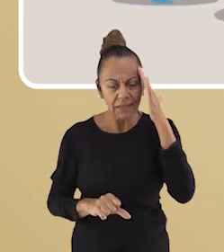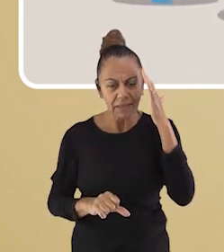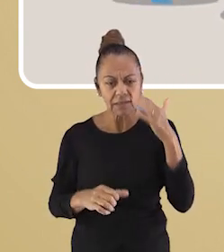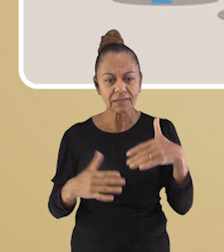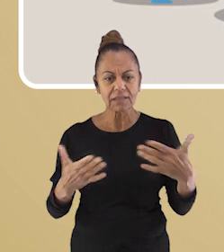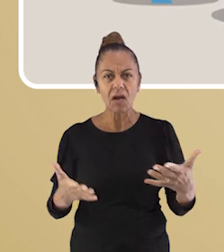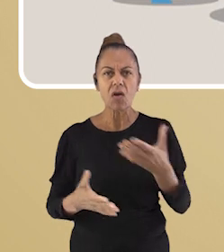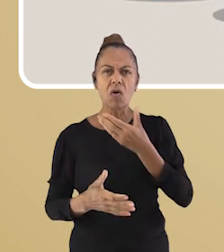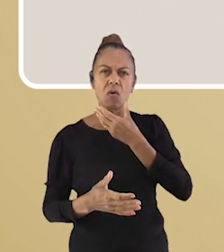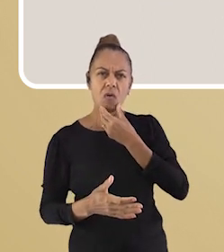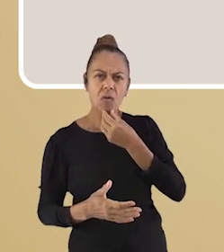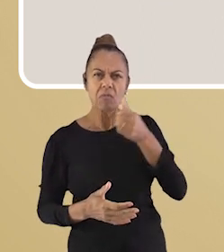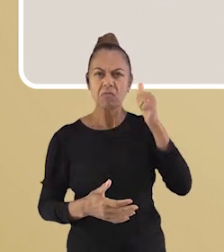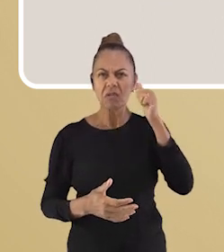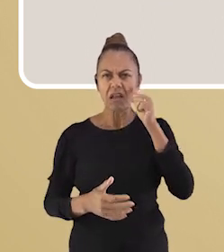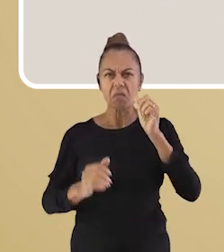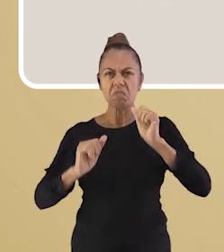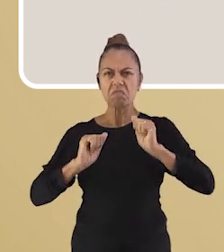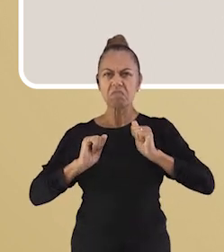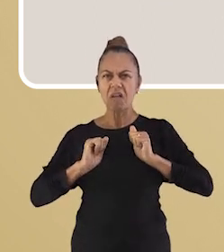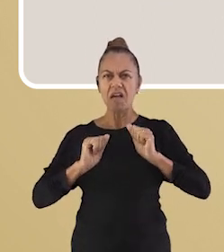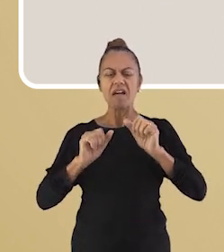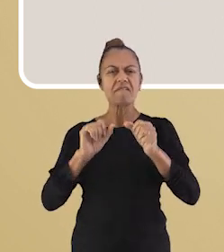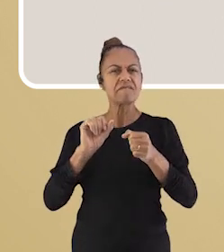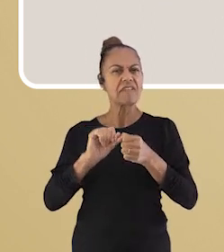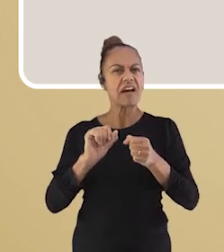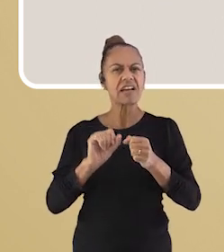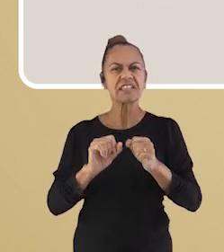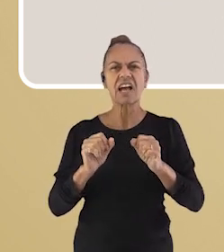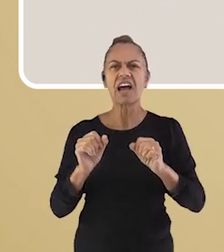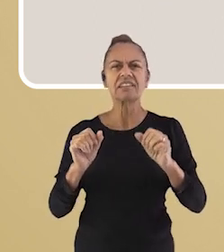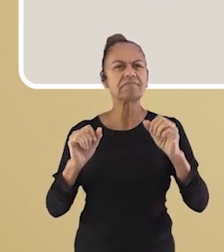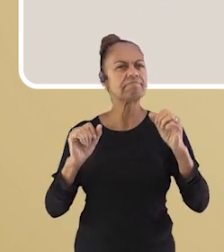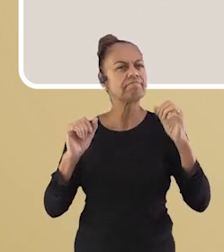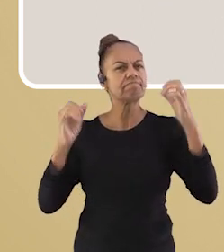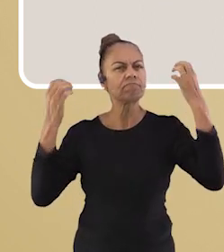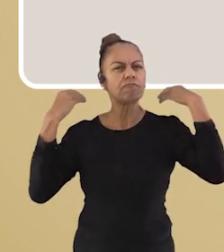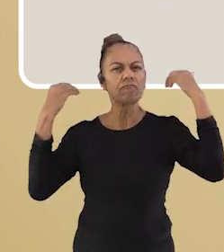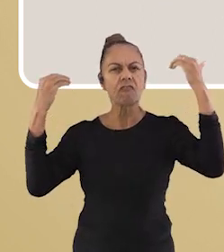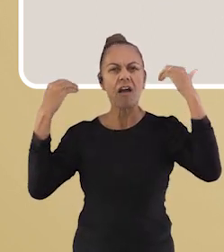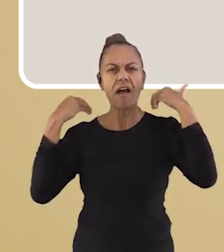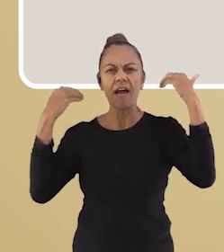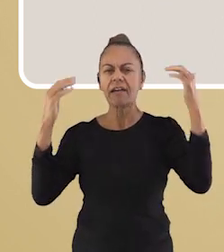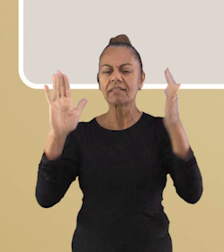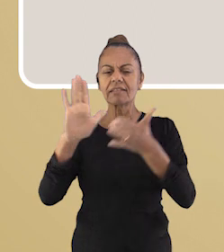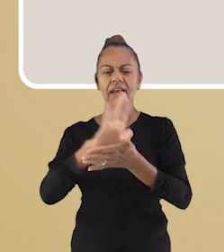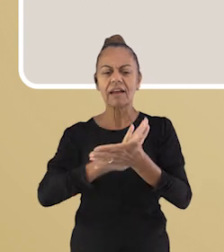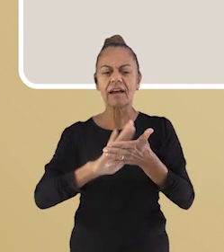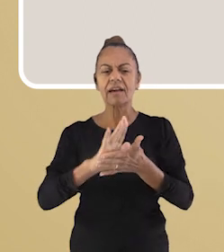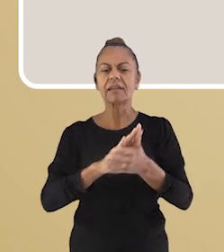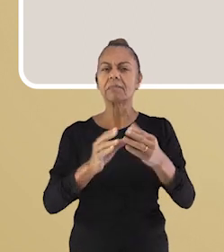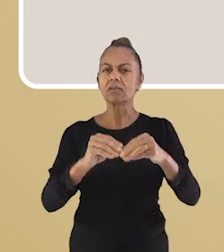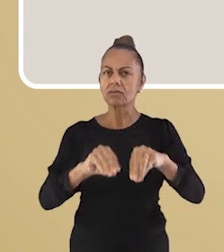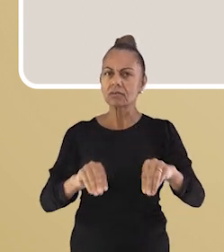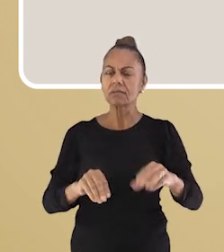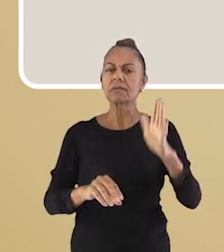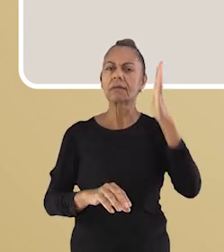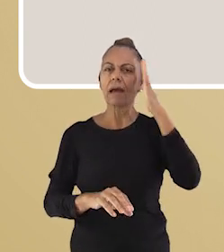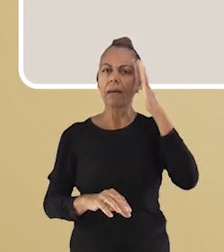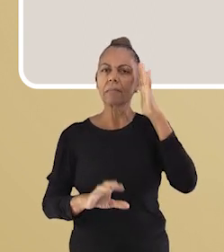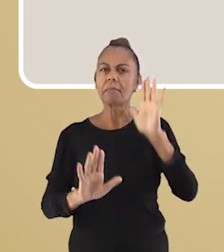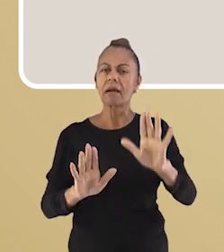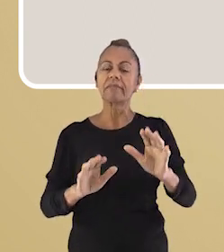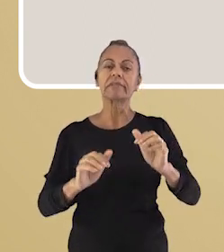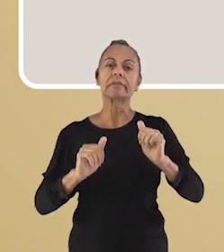isso é prejudicial à saúde? Pois é, esses homens e mulheres sedentários conhecem os riscos que a falta de exercício